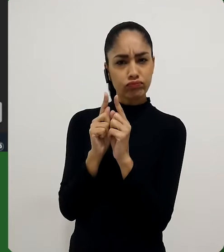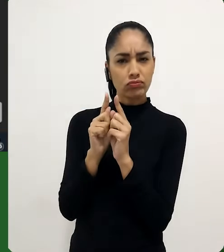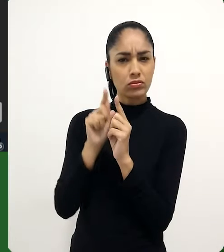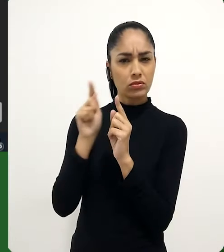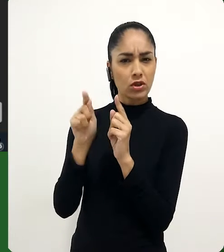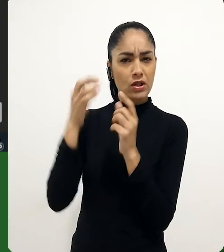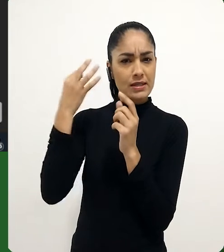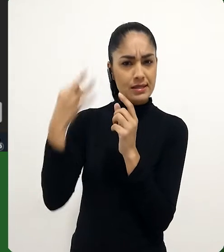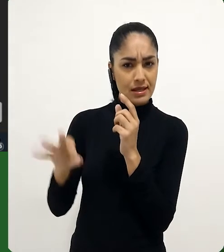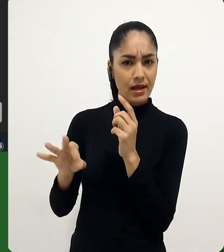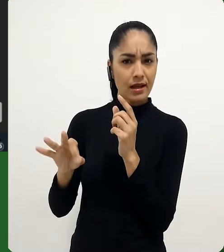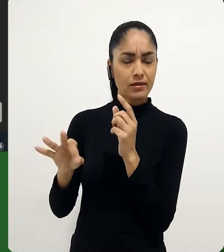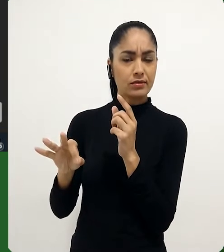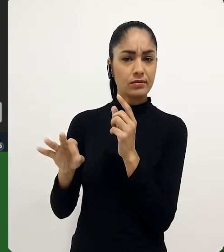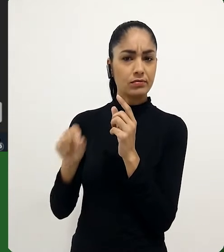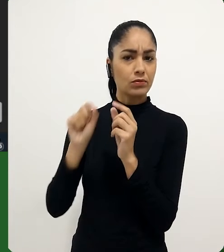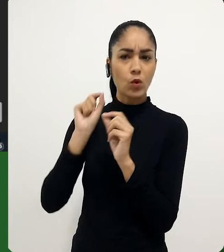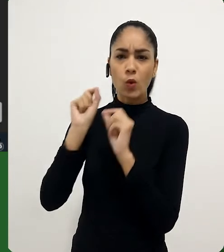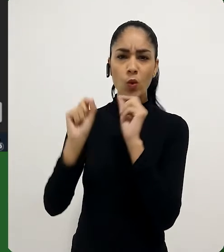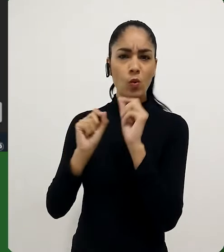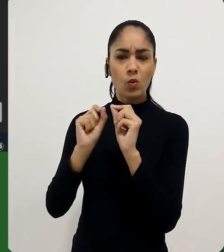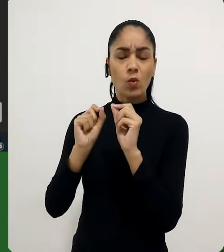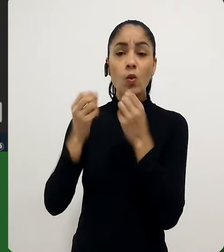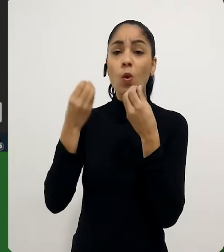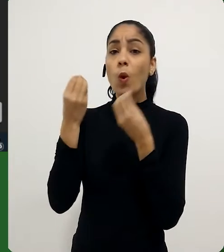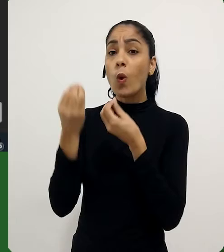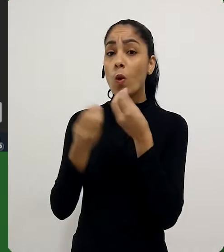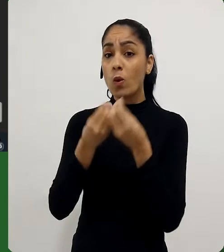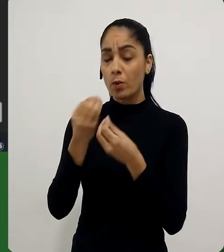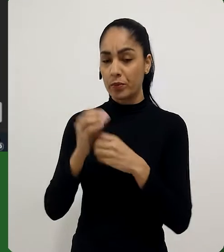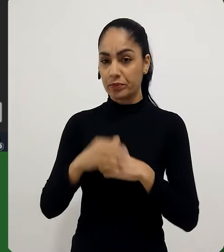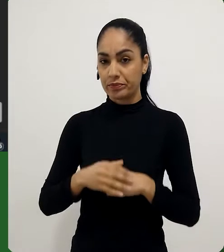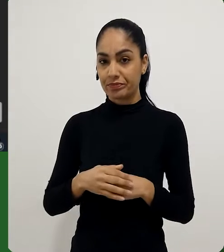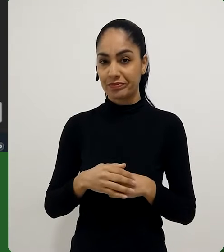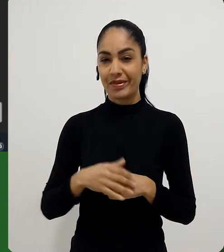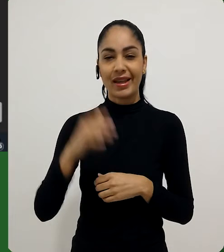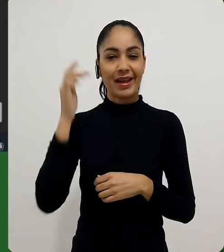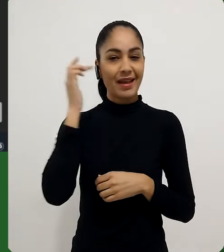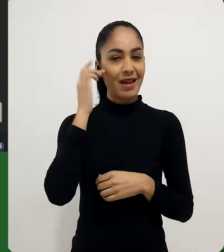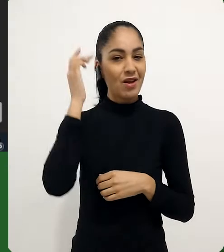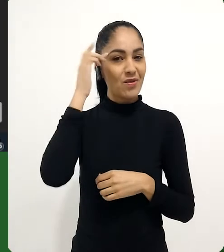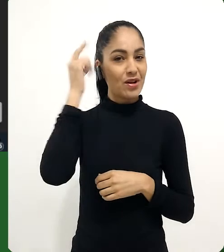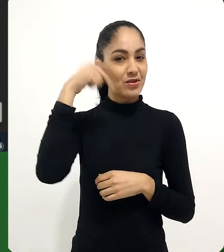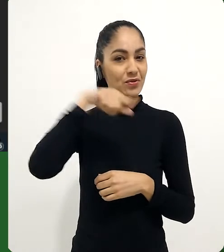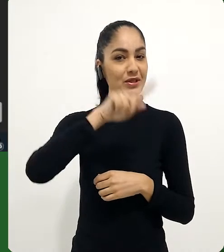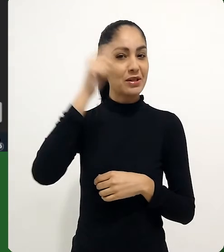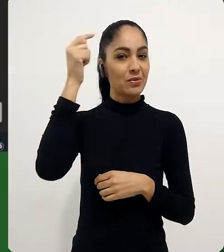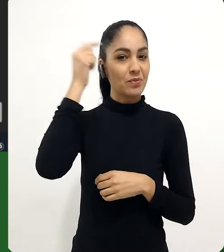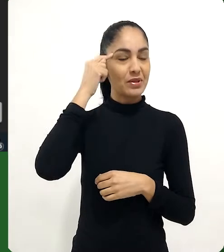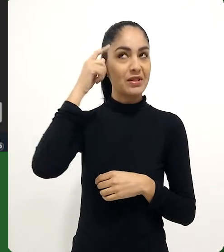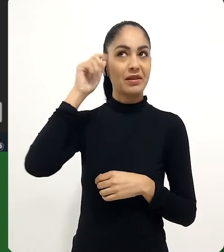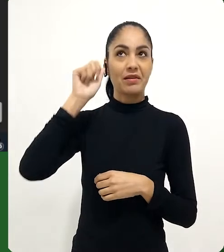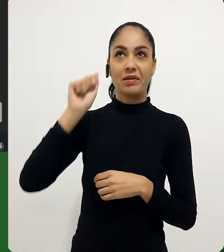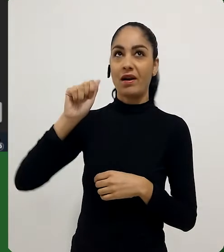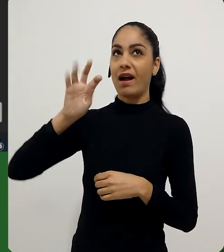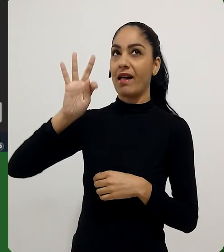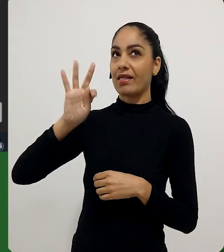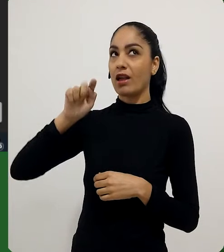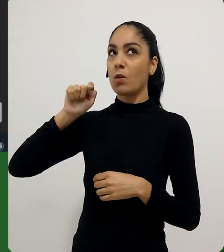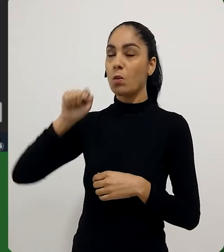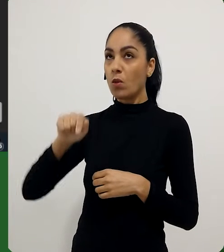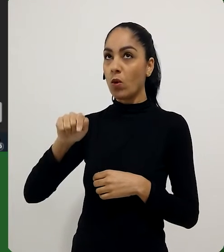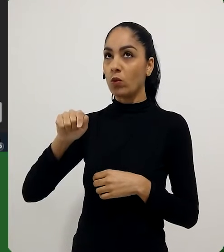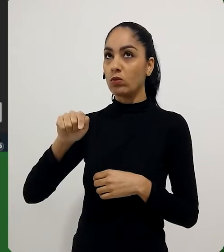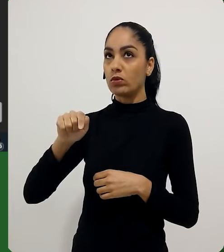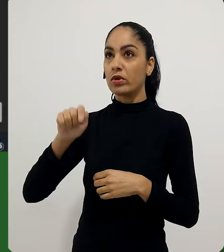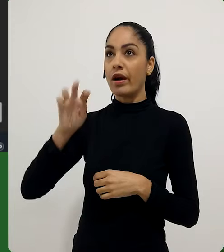se abrevia, né, corretamente o atenciosamente? Eu aposto que vocês estão pensando,